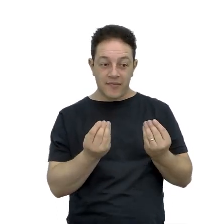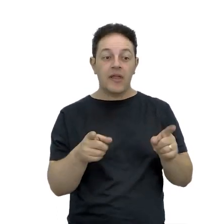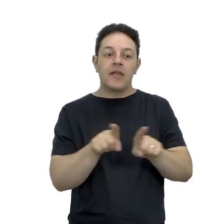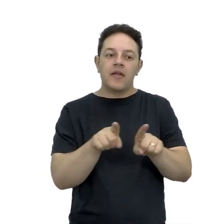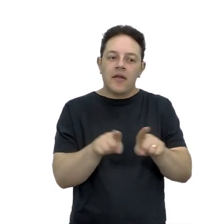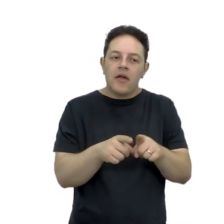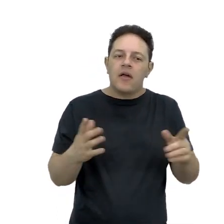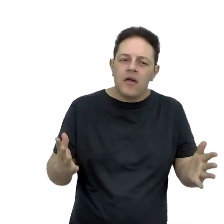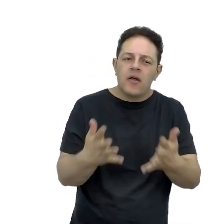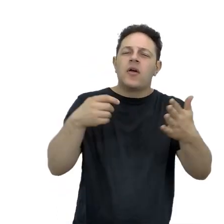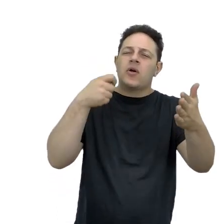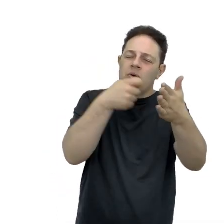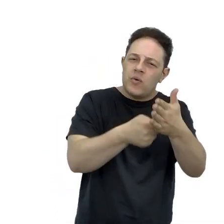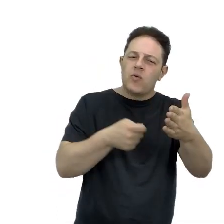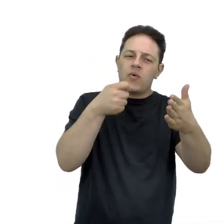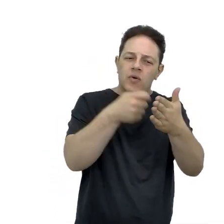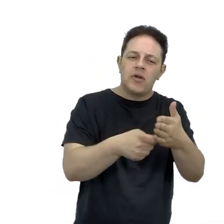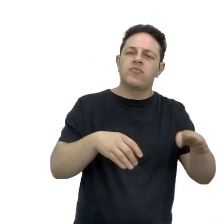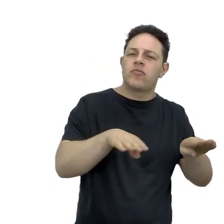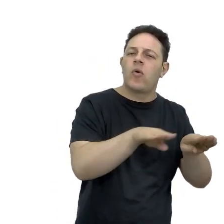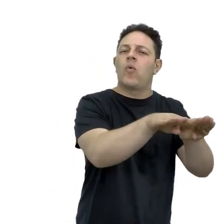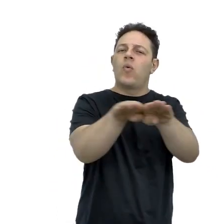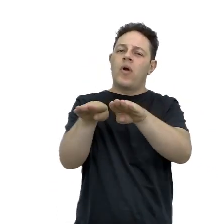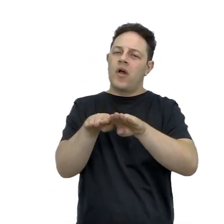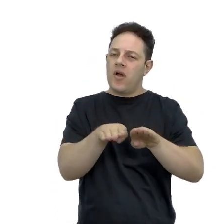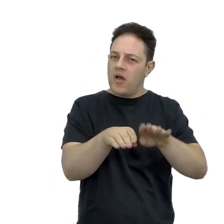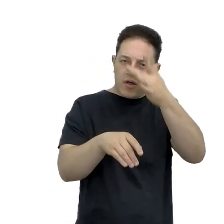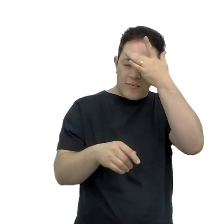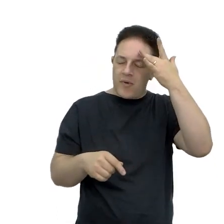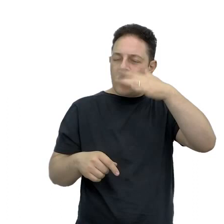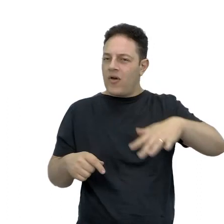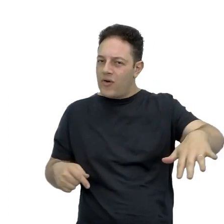engajar em lutas por equidade social,